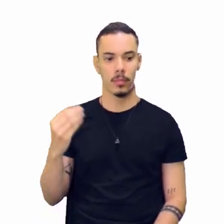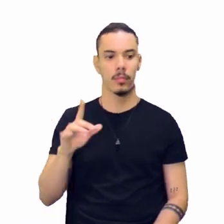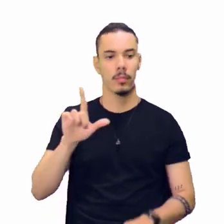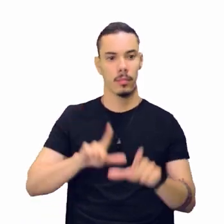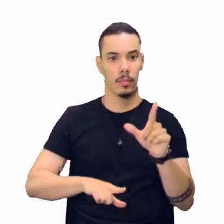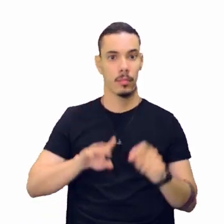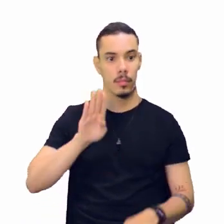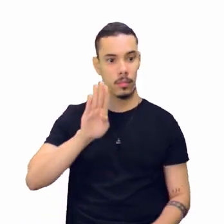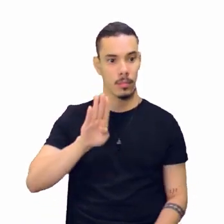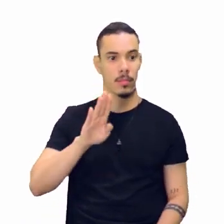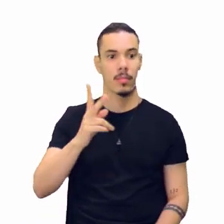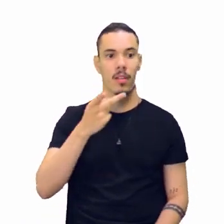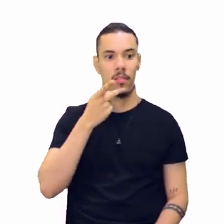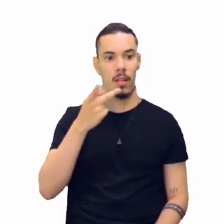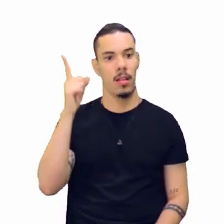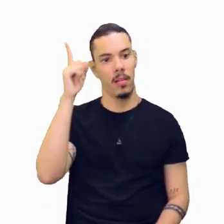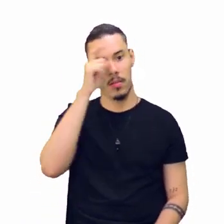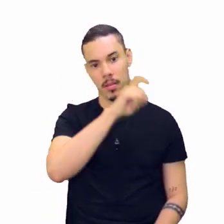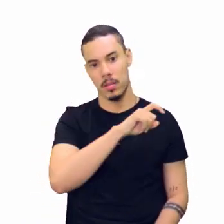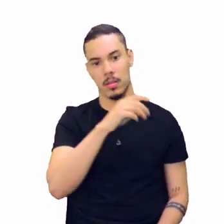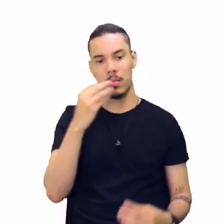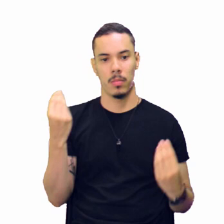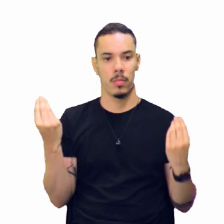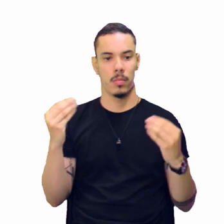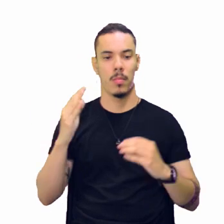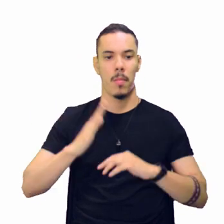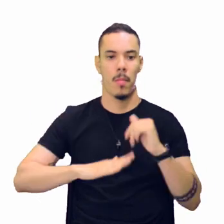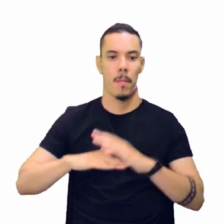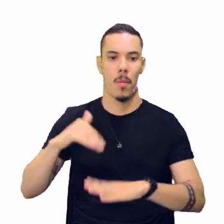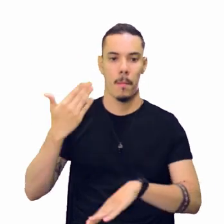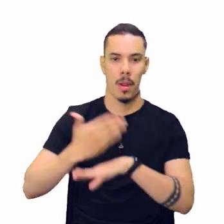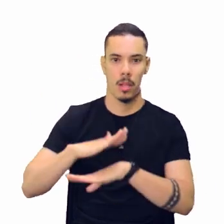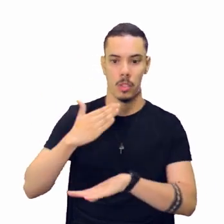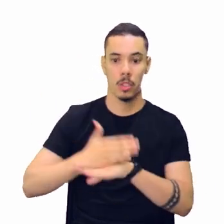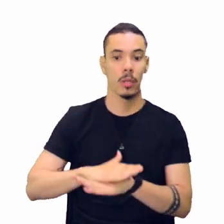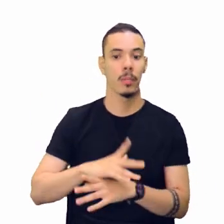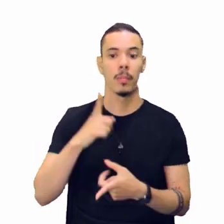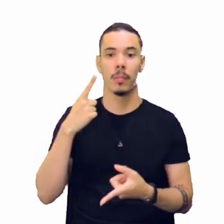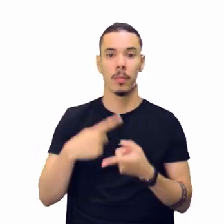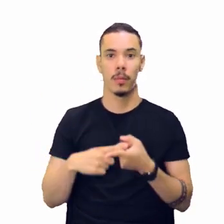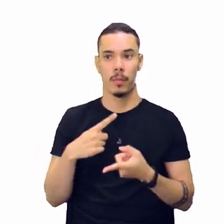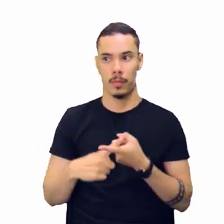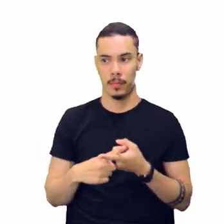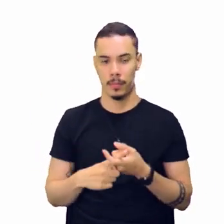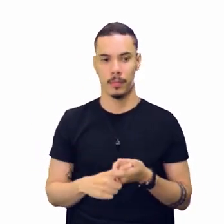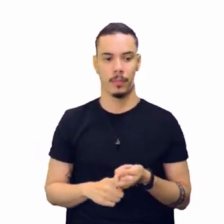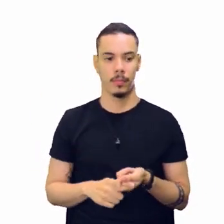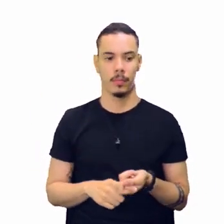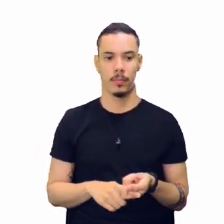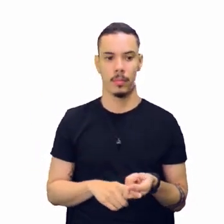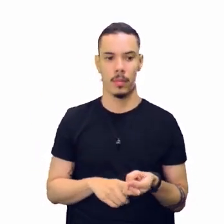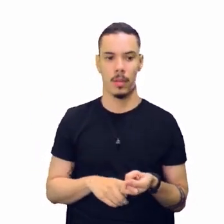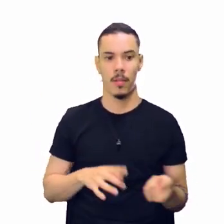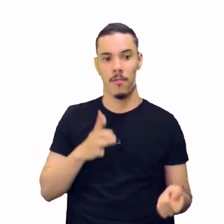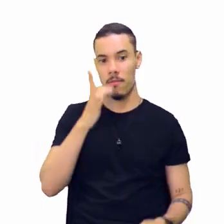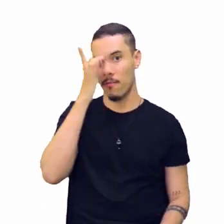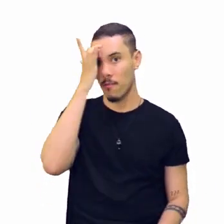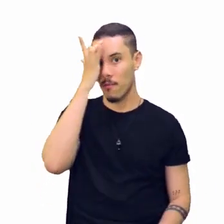letra B. Falar é fácil, difícil é pôr em prática. Por quê? Ó, fácil é uma